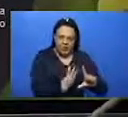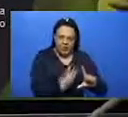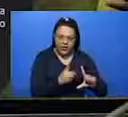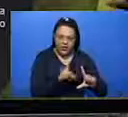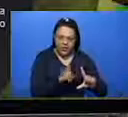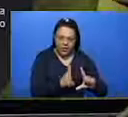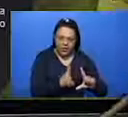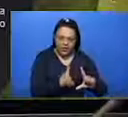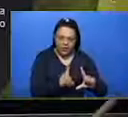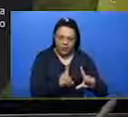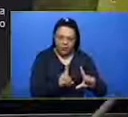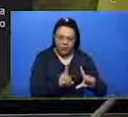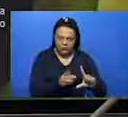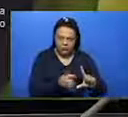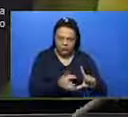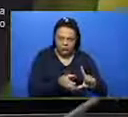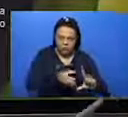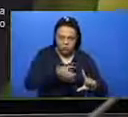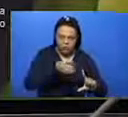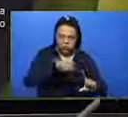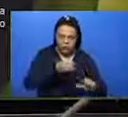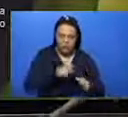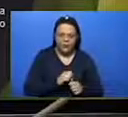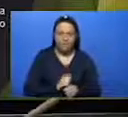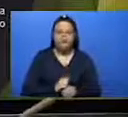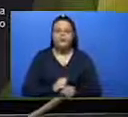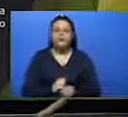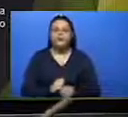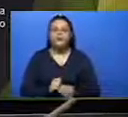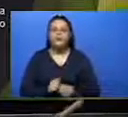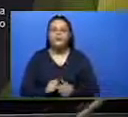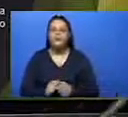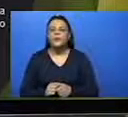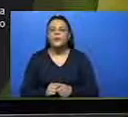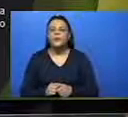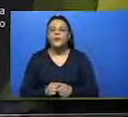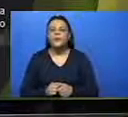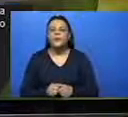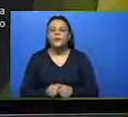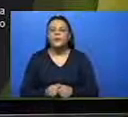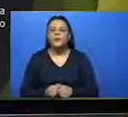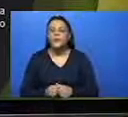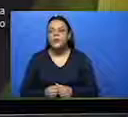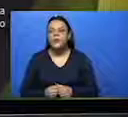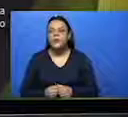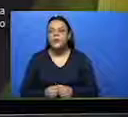cilindros, ok? Já falei o que é cilindro em algumas aulas anteriores.